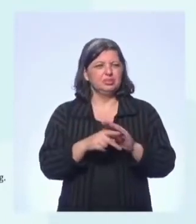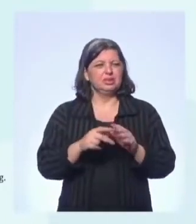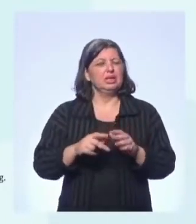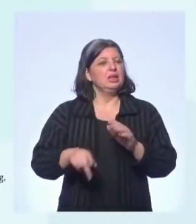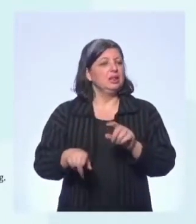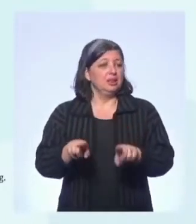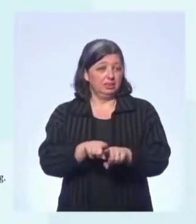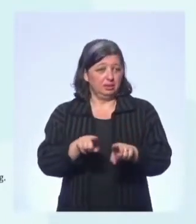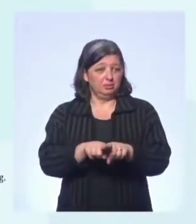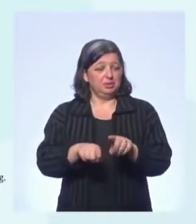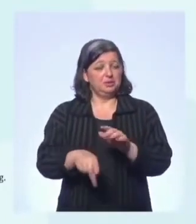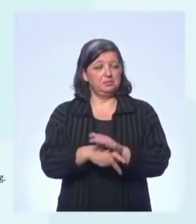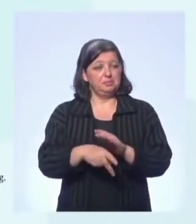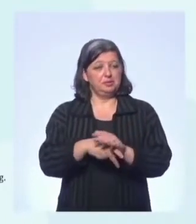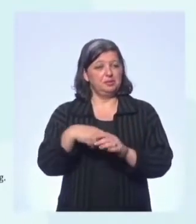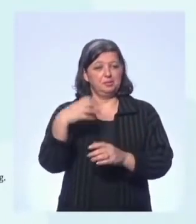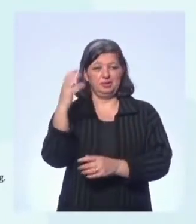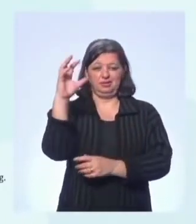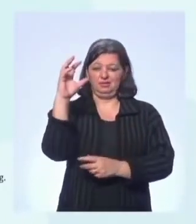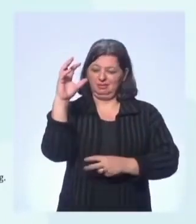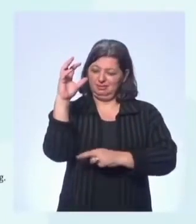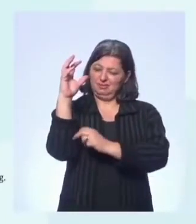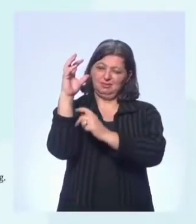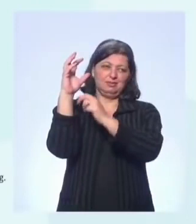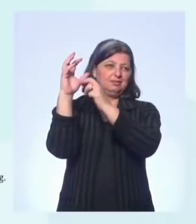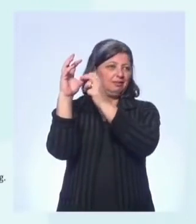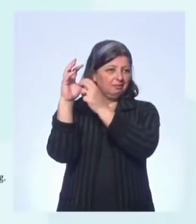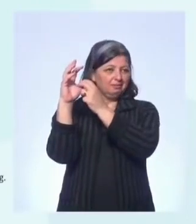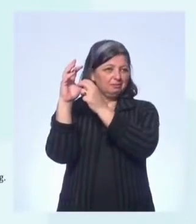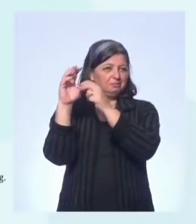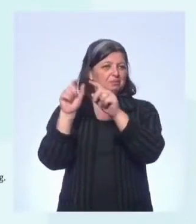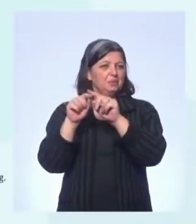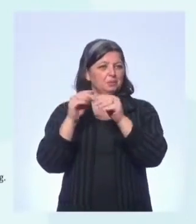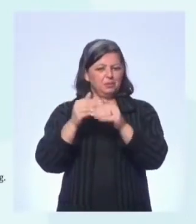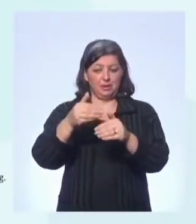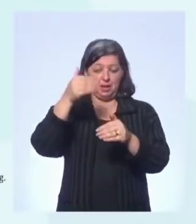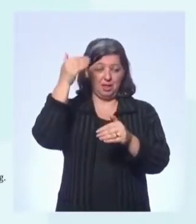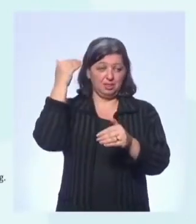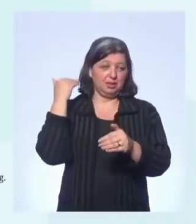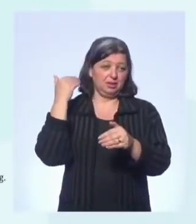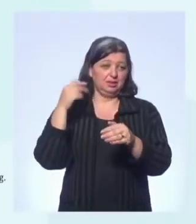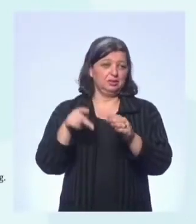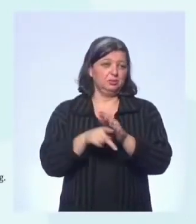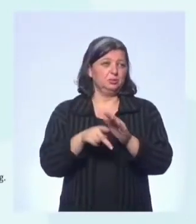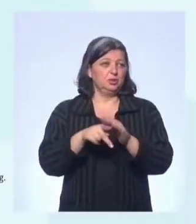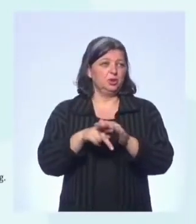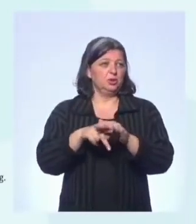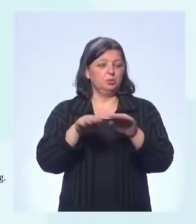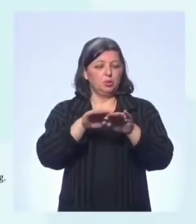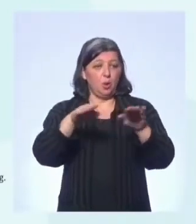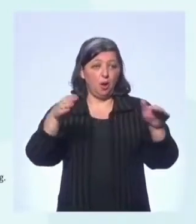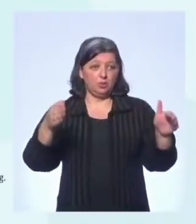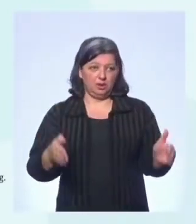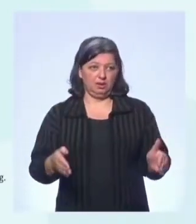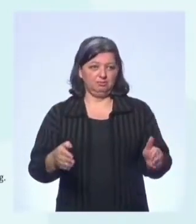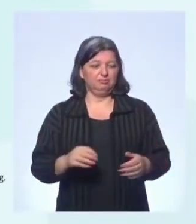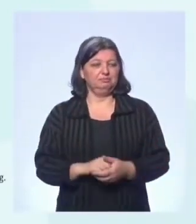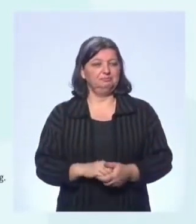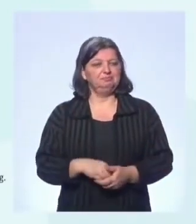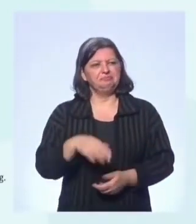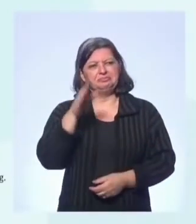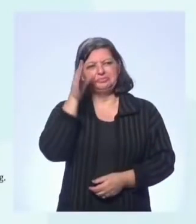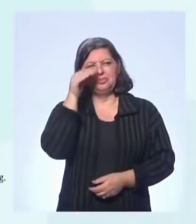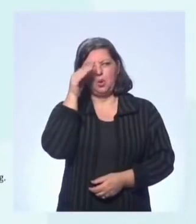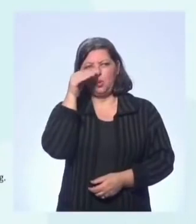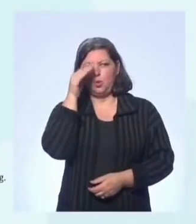árvores, eles estão lá atrás do altar, ou seja, é tudo muito curioso também